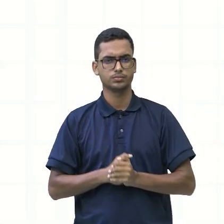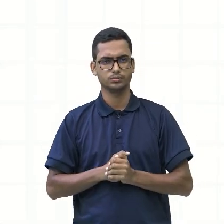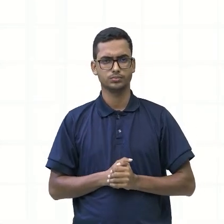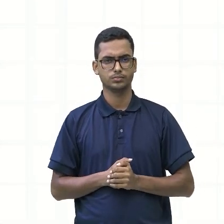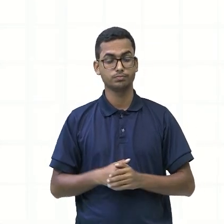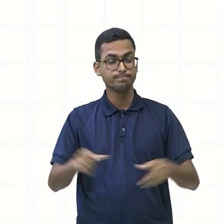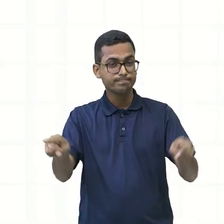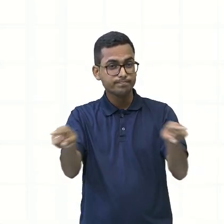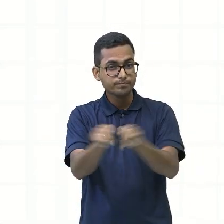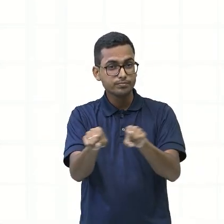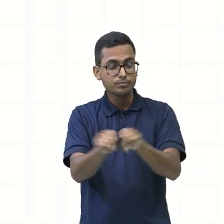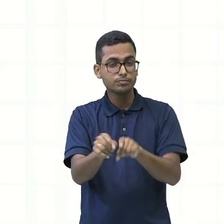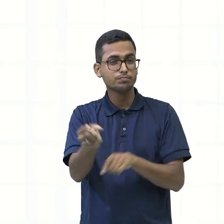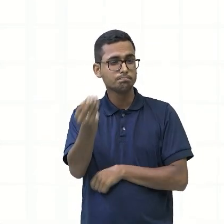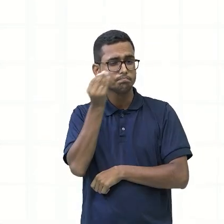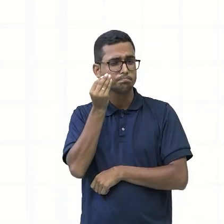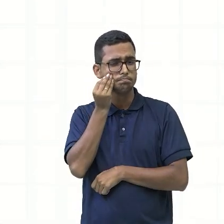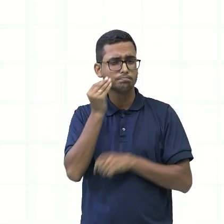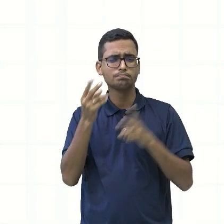também que